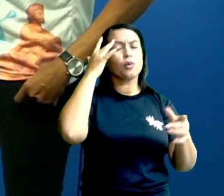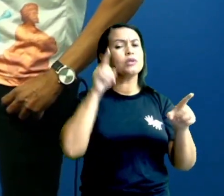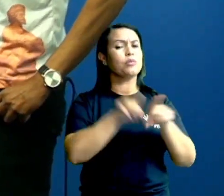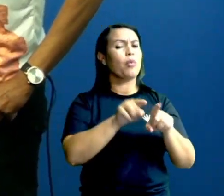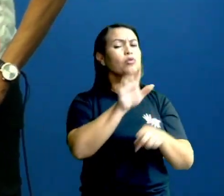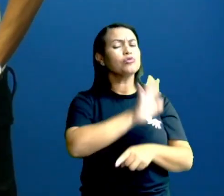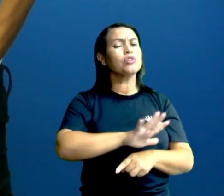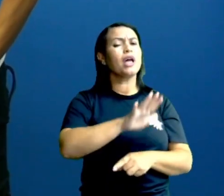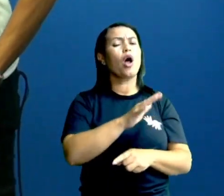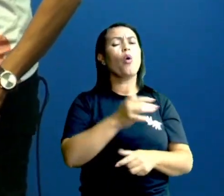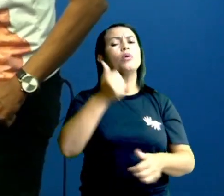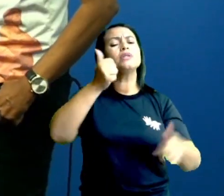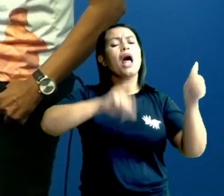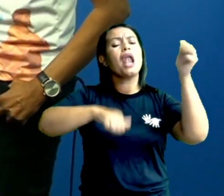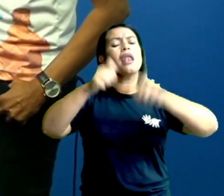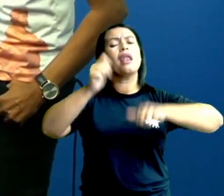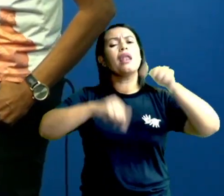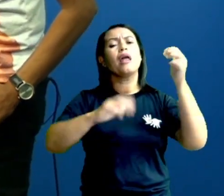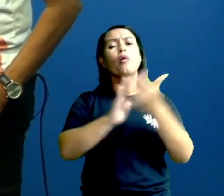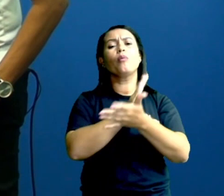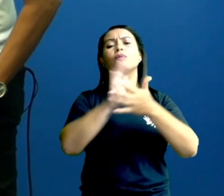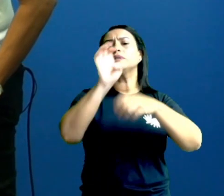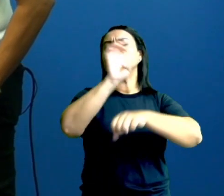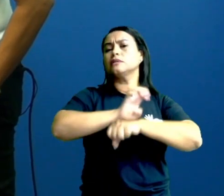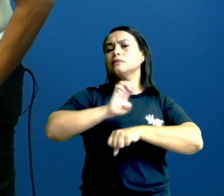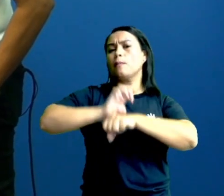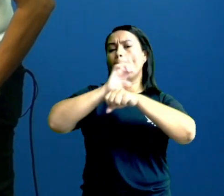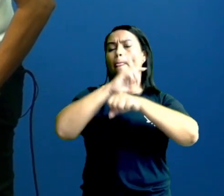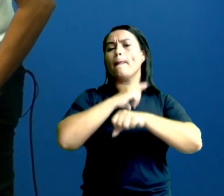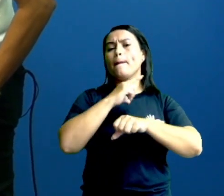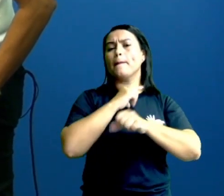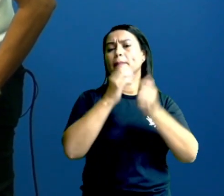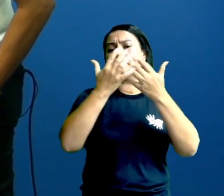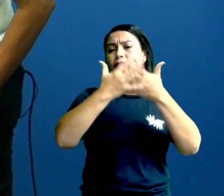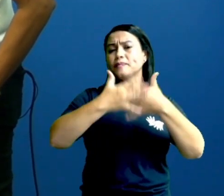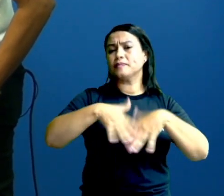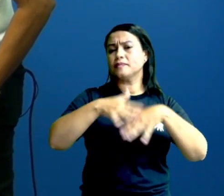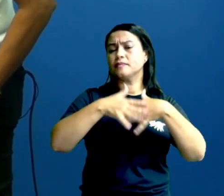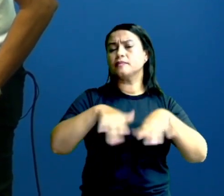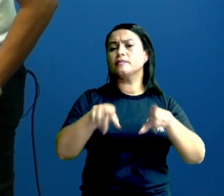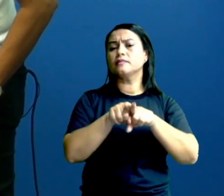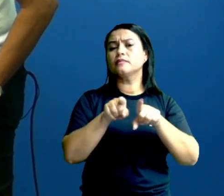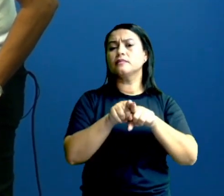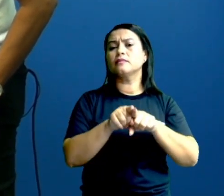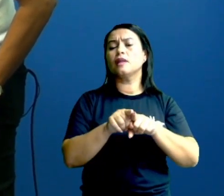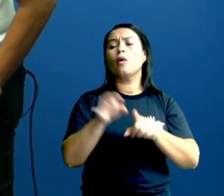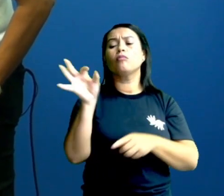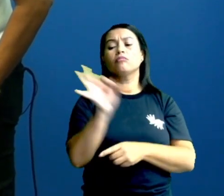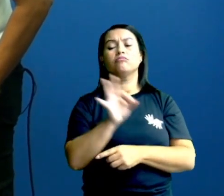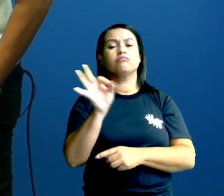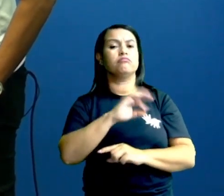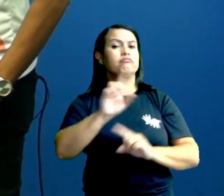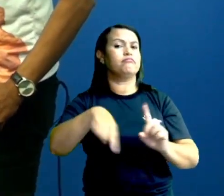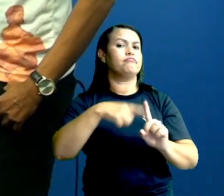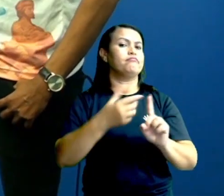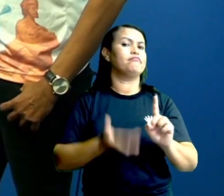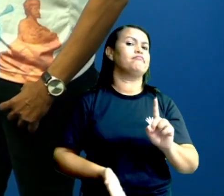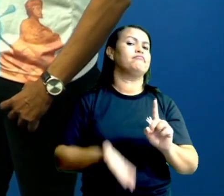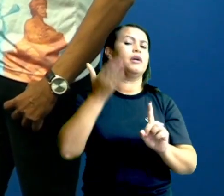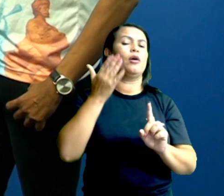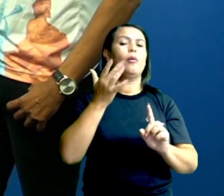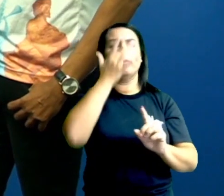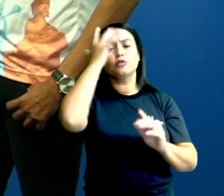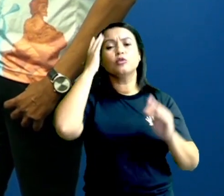E aí quando a gente Analisa os estados aqui ó a gente tem naturalmente também um maior p as pessoas morando